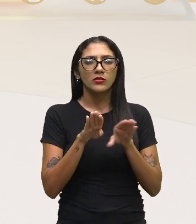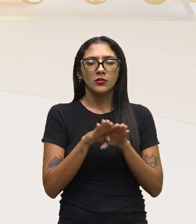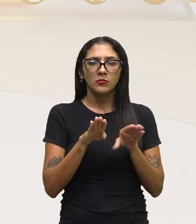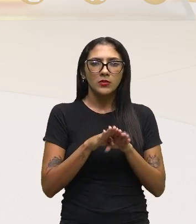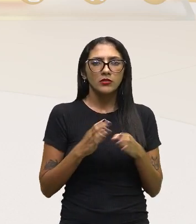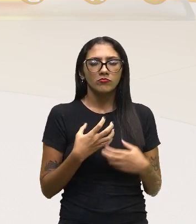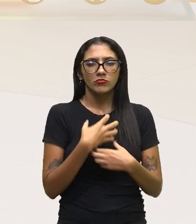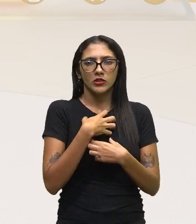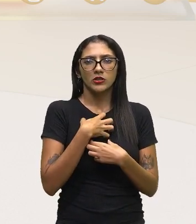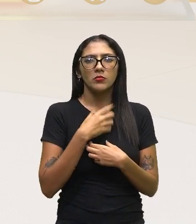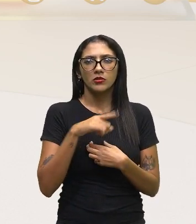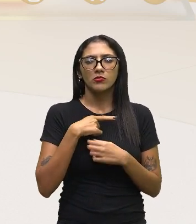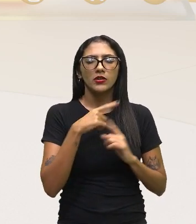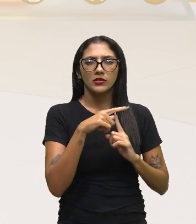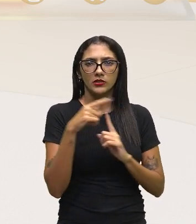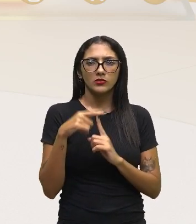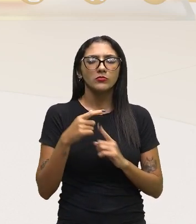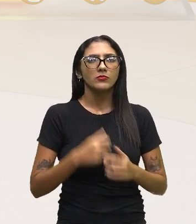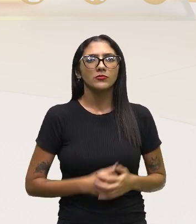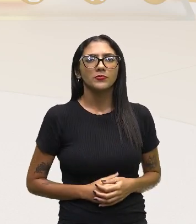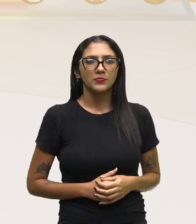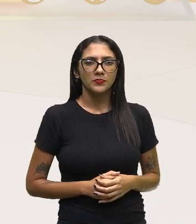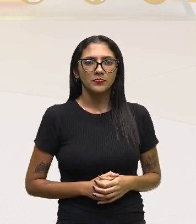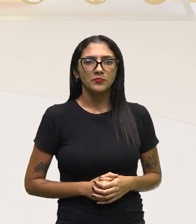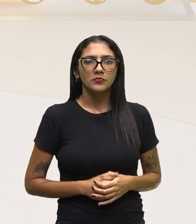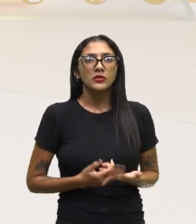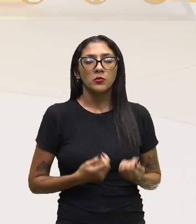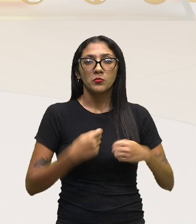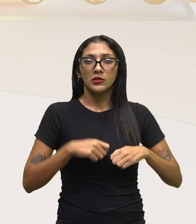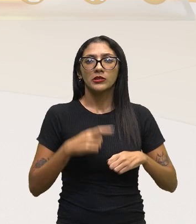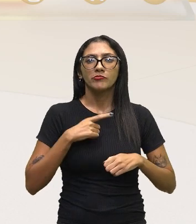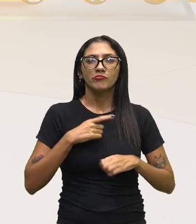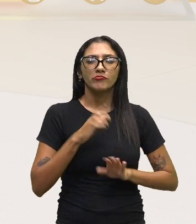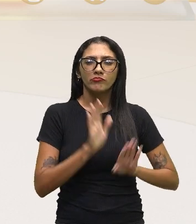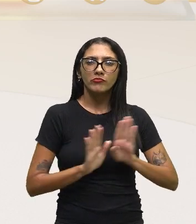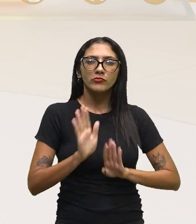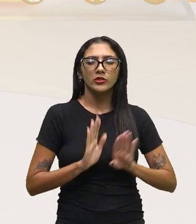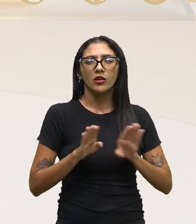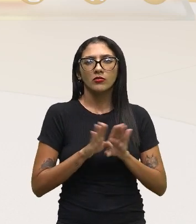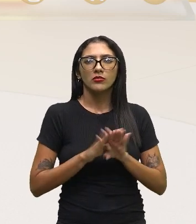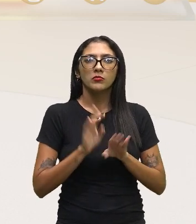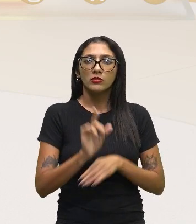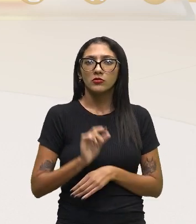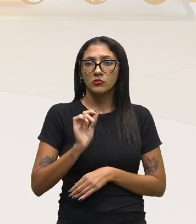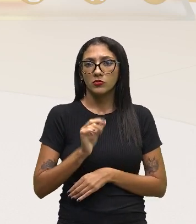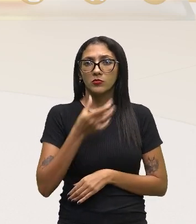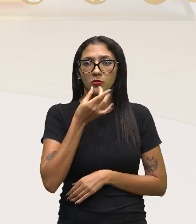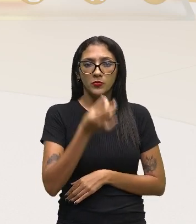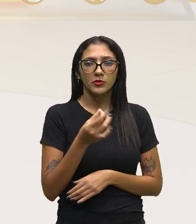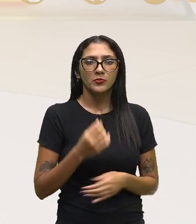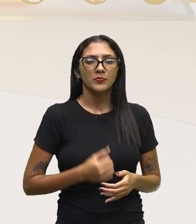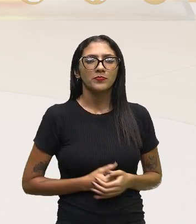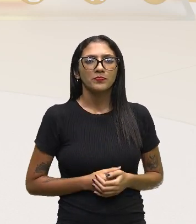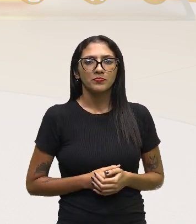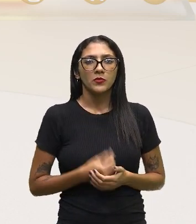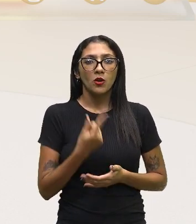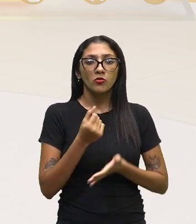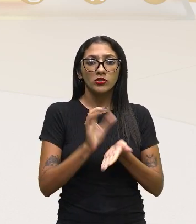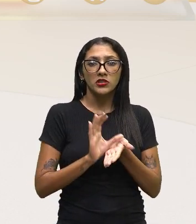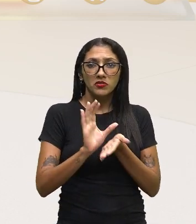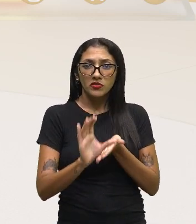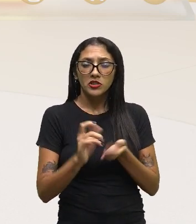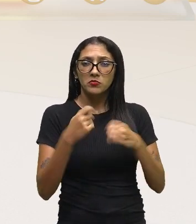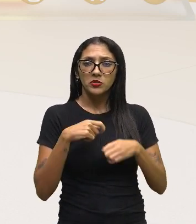aí, que é o nome dessa heurística. Então, tenham muito cuidado também na hora de tomar uma decisão. O investimento, ele